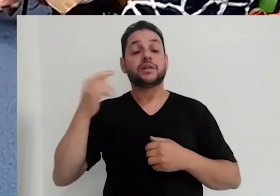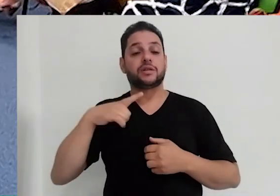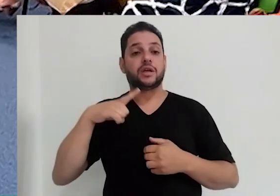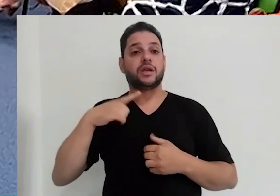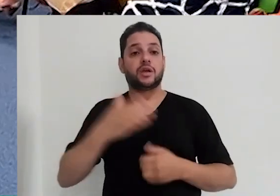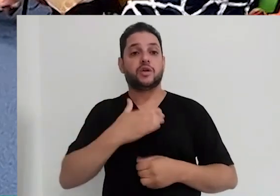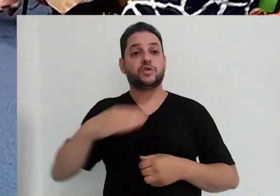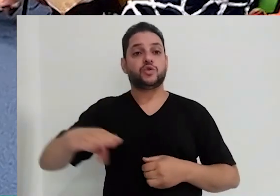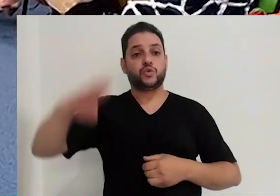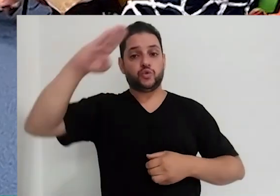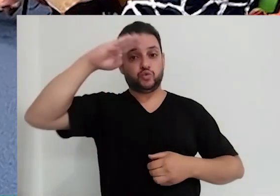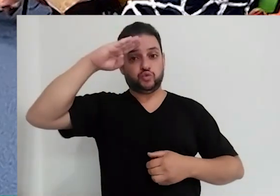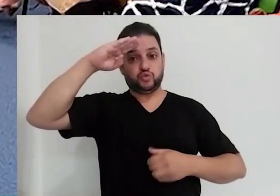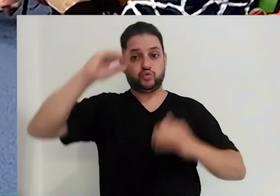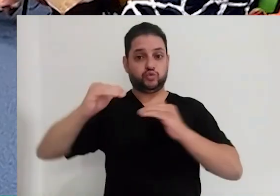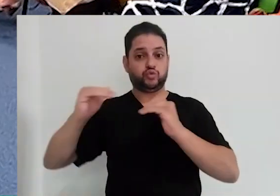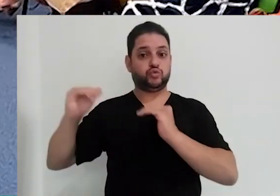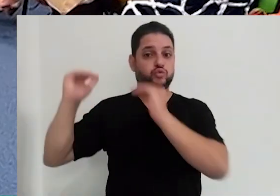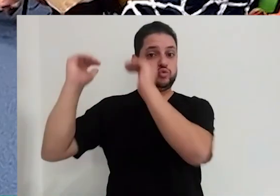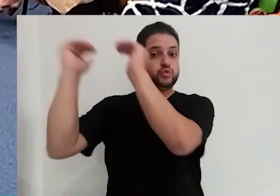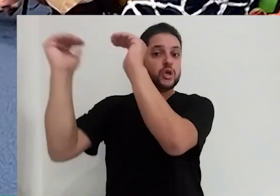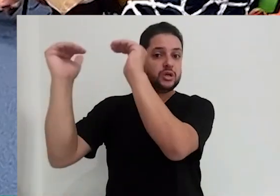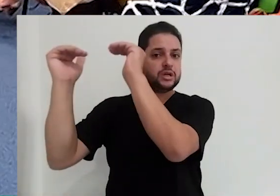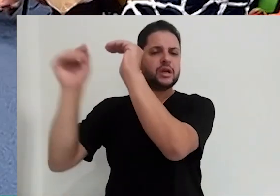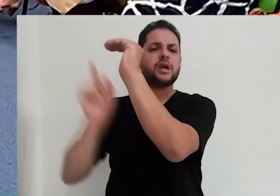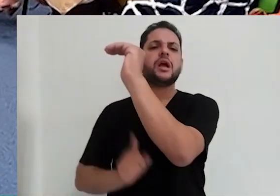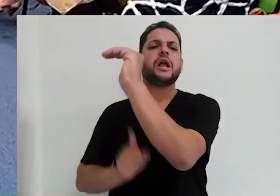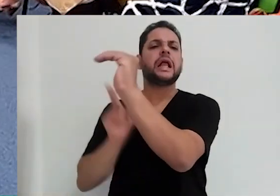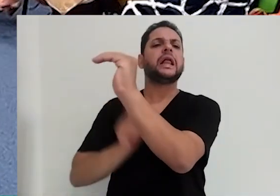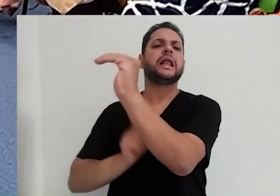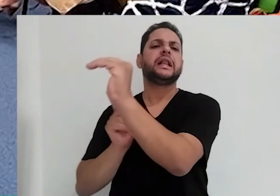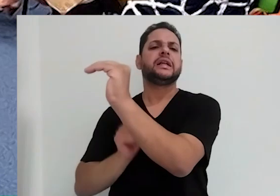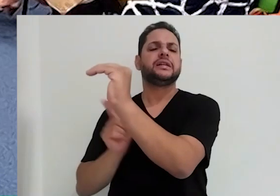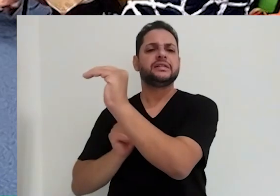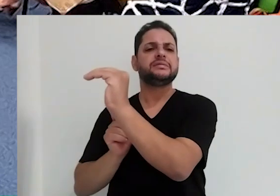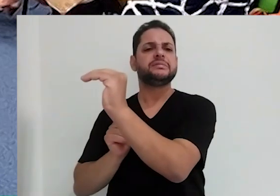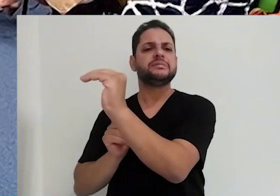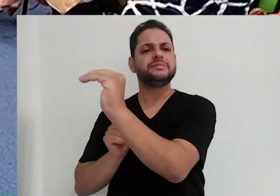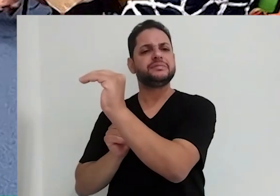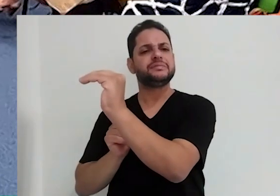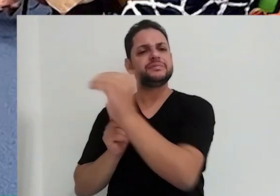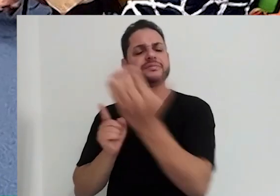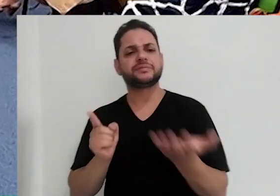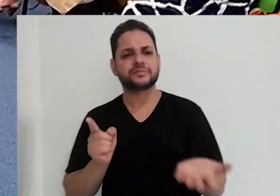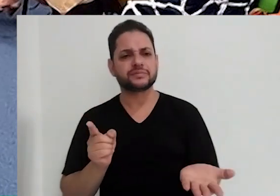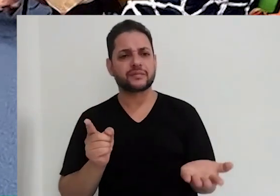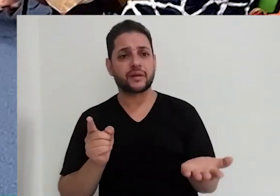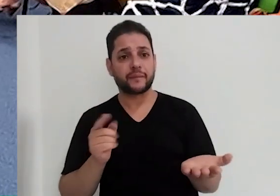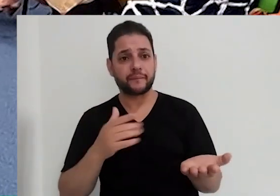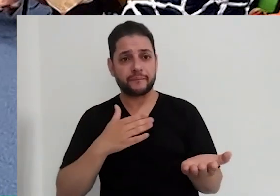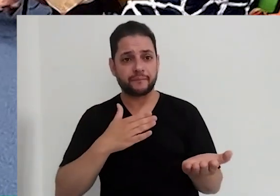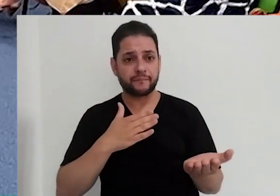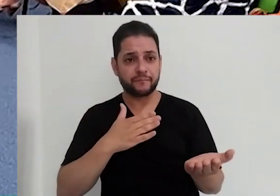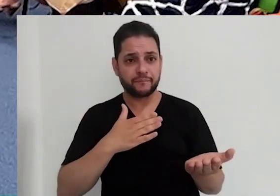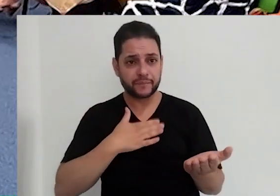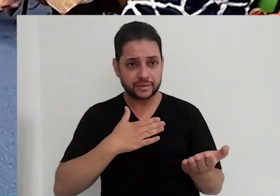janeiro que participaram que tem alta patente eh para mim mim o que eu no meu mundo ideal O